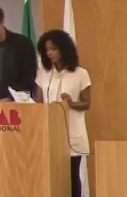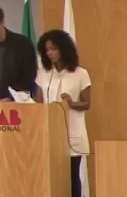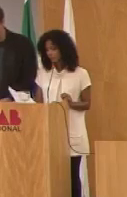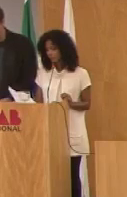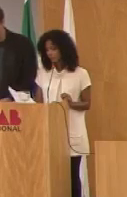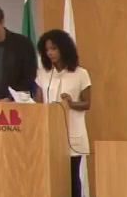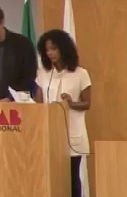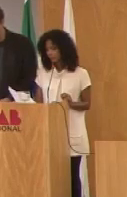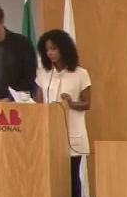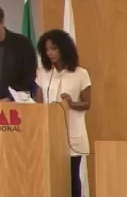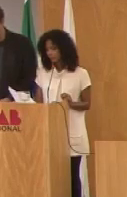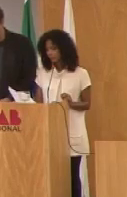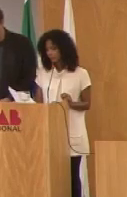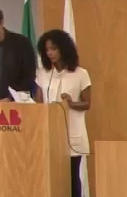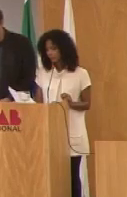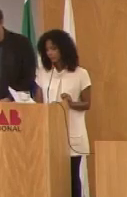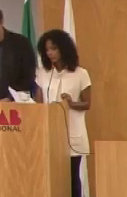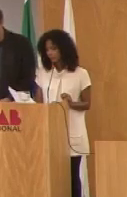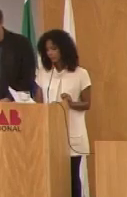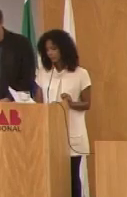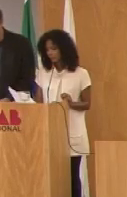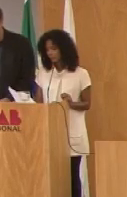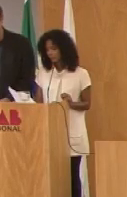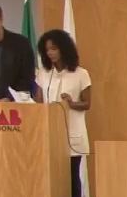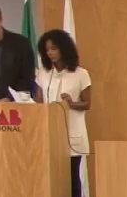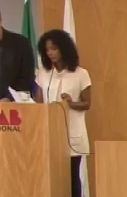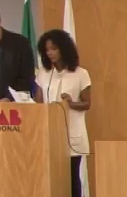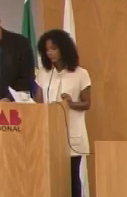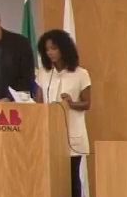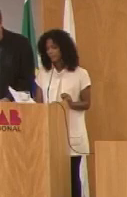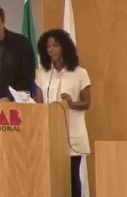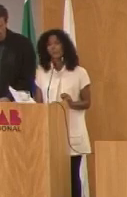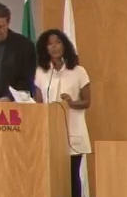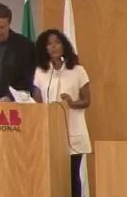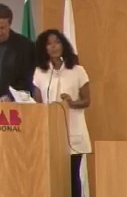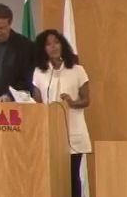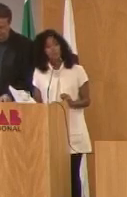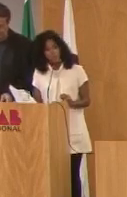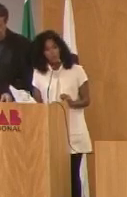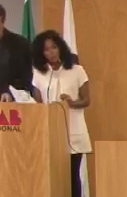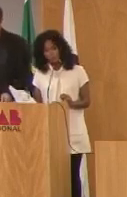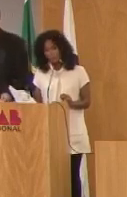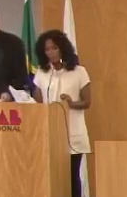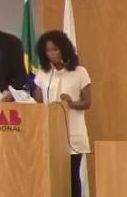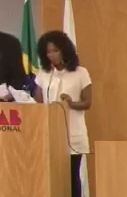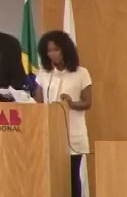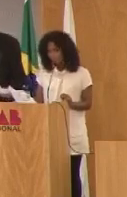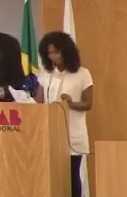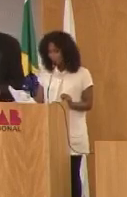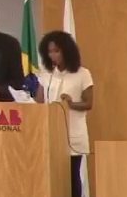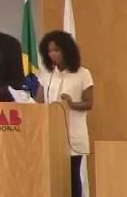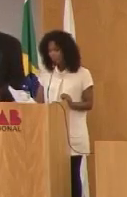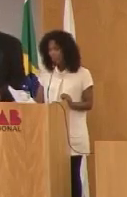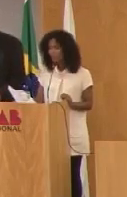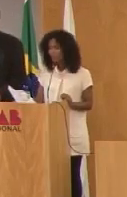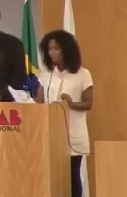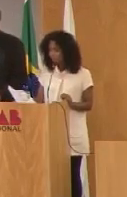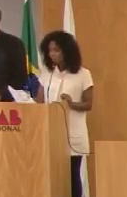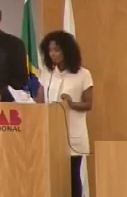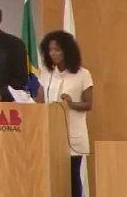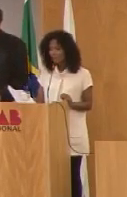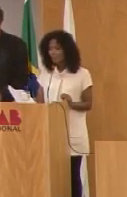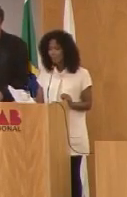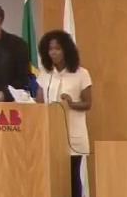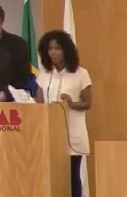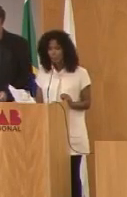de refazer os laços de sociabilidade em dissolução. Imbuídos de tal espírito,